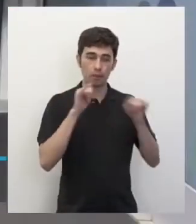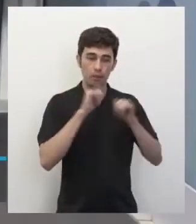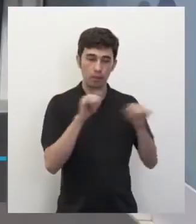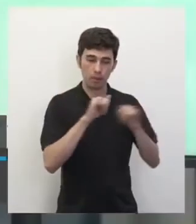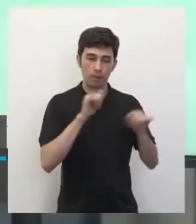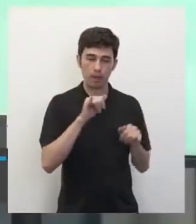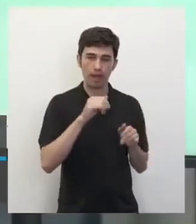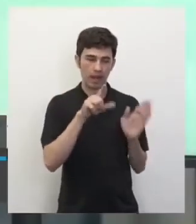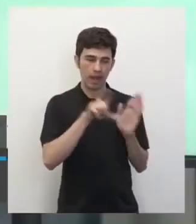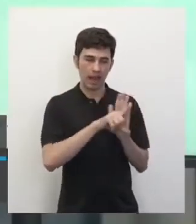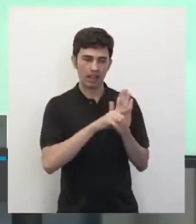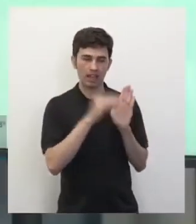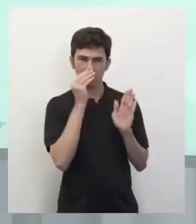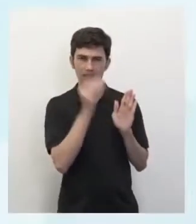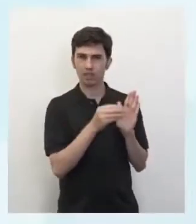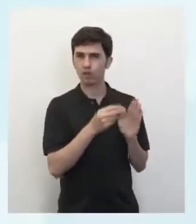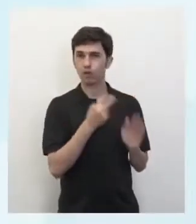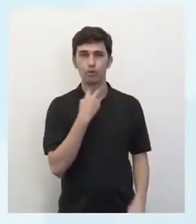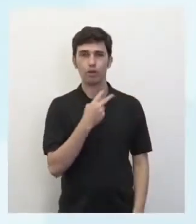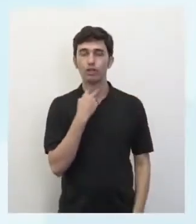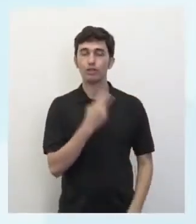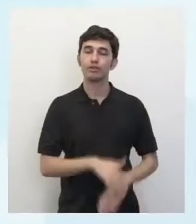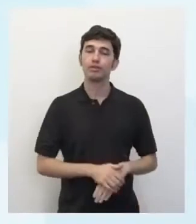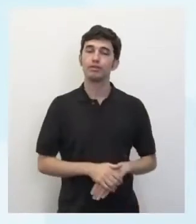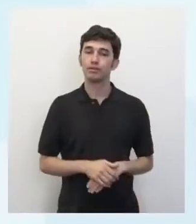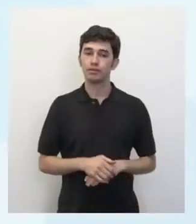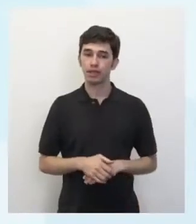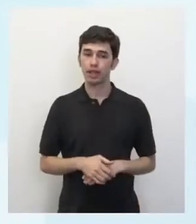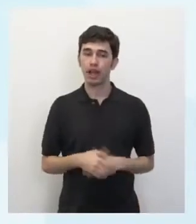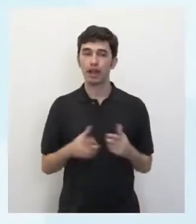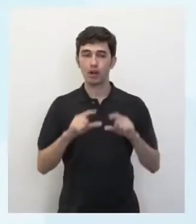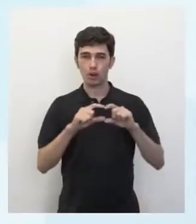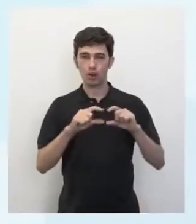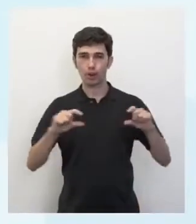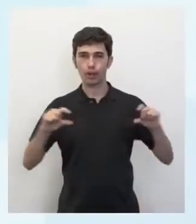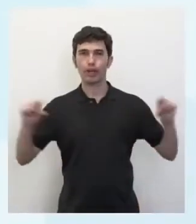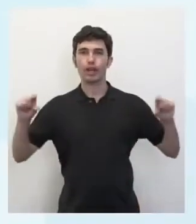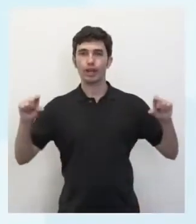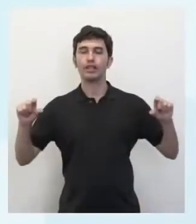na tela, eu coloquei a parte inteira do parágrafo, mas vamos comentar